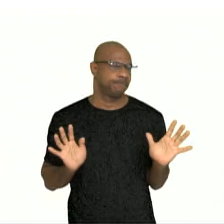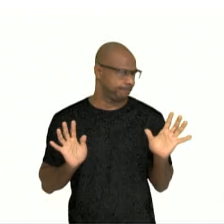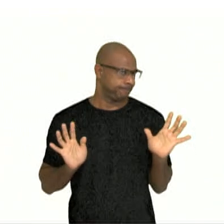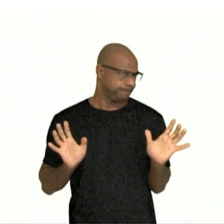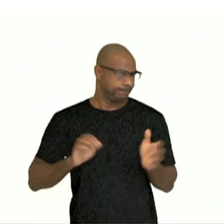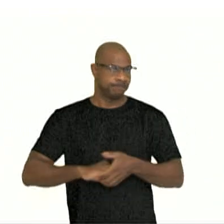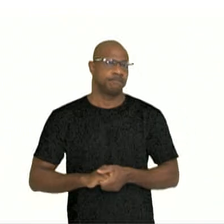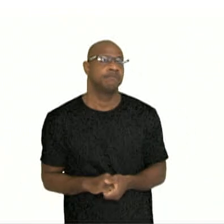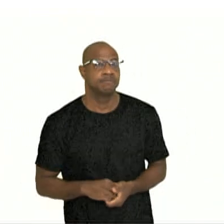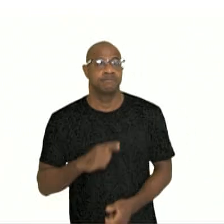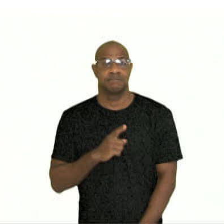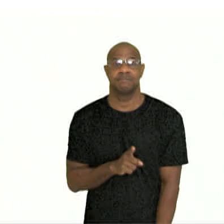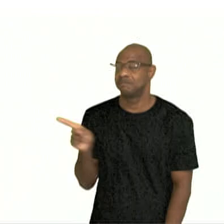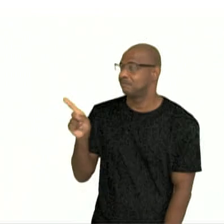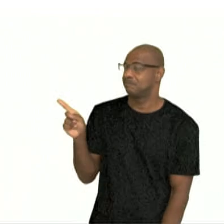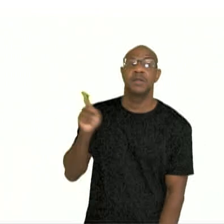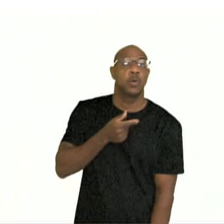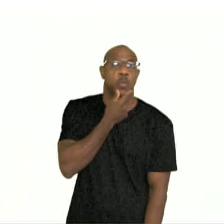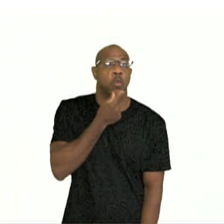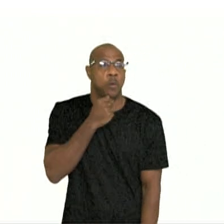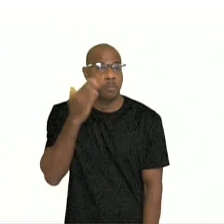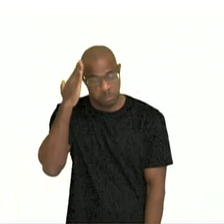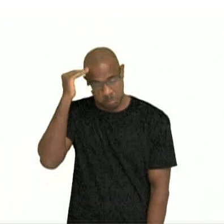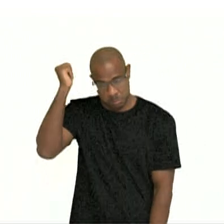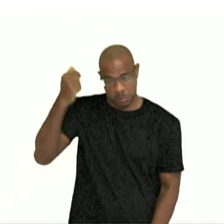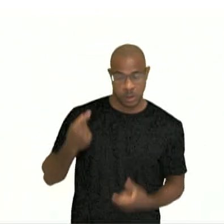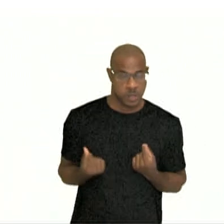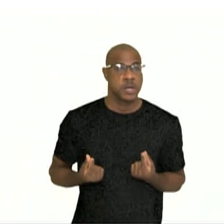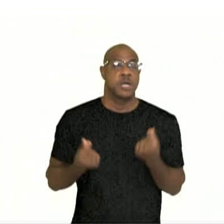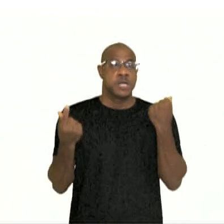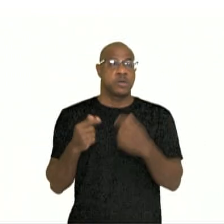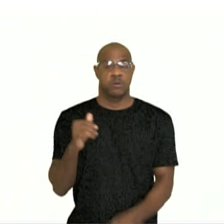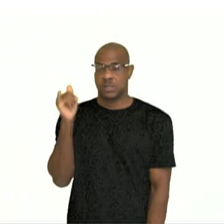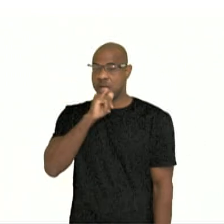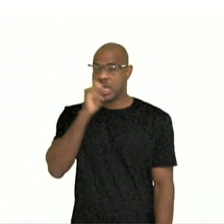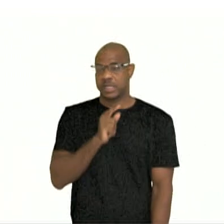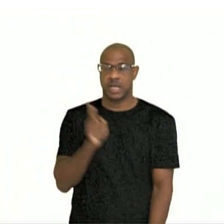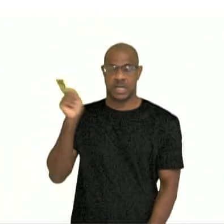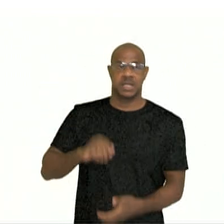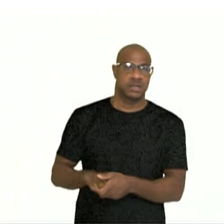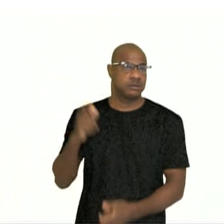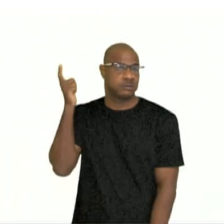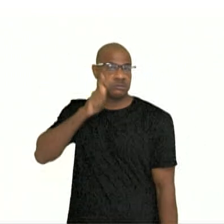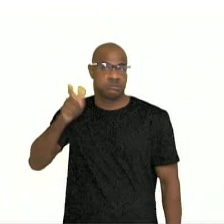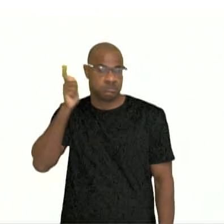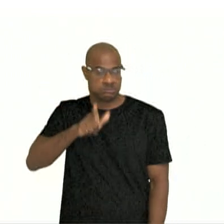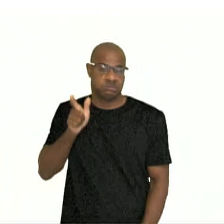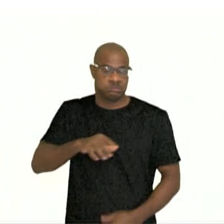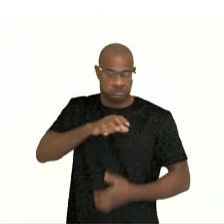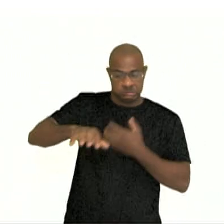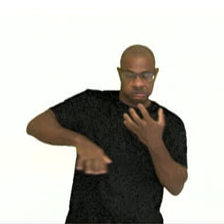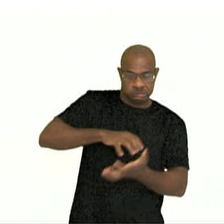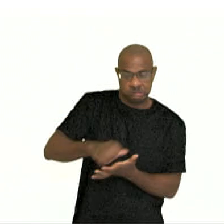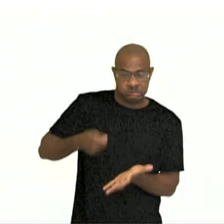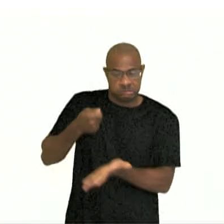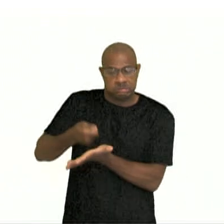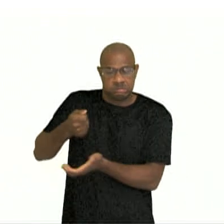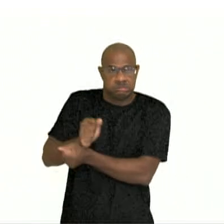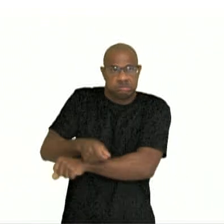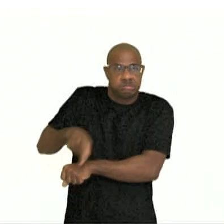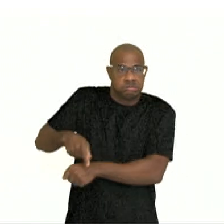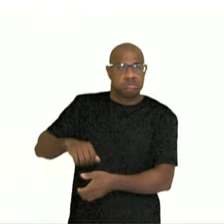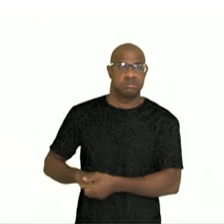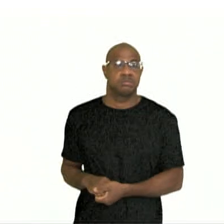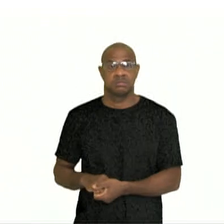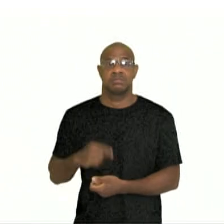que era um dos homens mais ricos, né, de Roma, né, da Itália, né, vencedor da revolta escrava, né, liderada por Espartaco, então ele